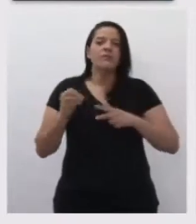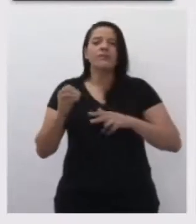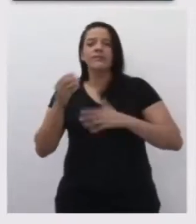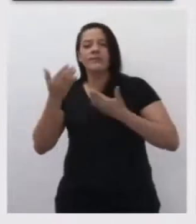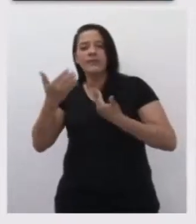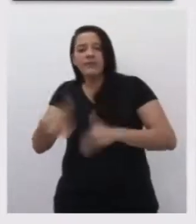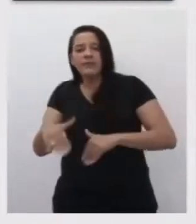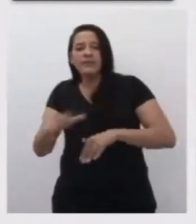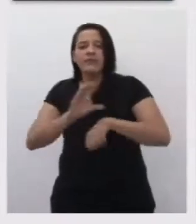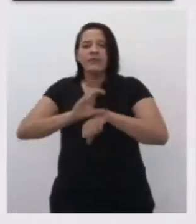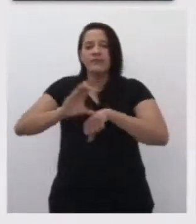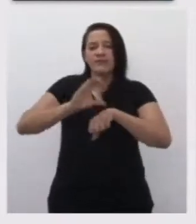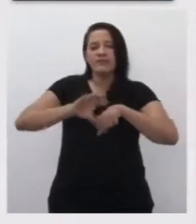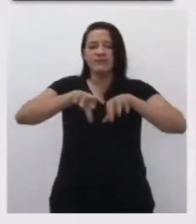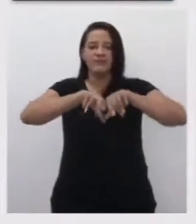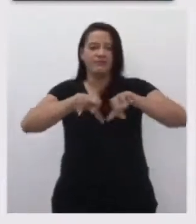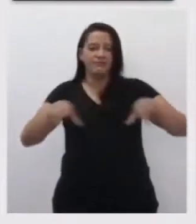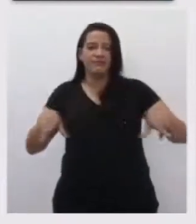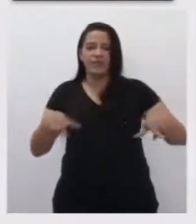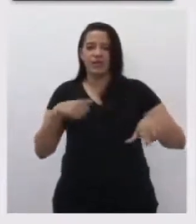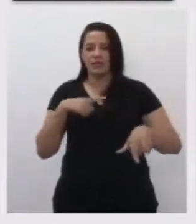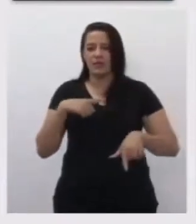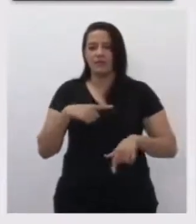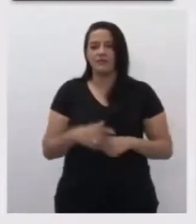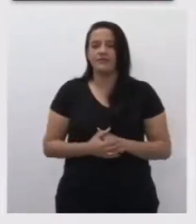para gramática, e, enfim.